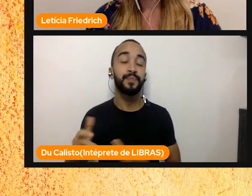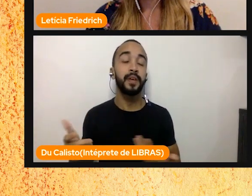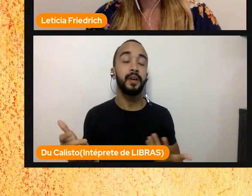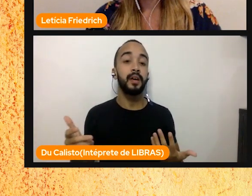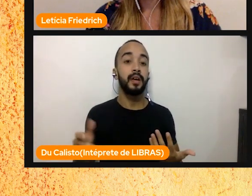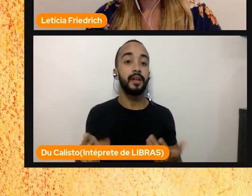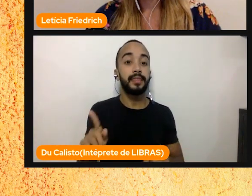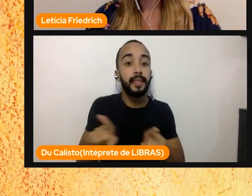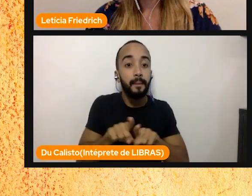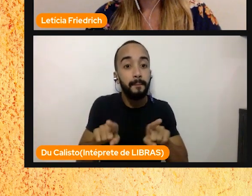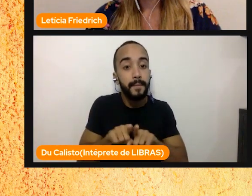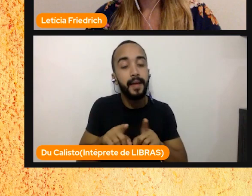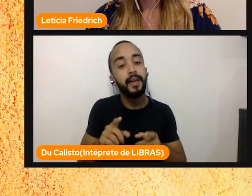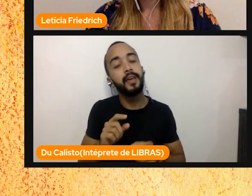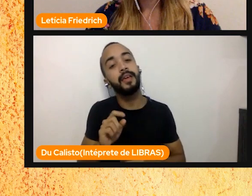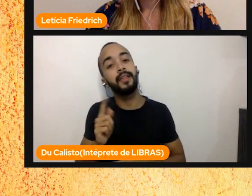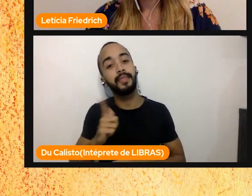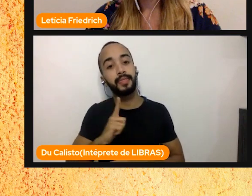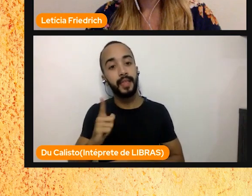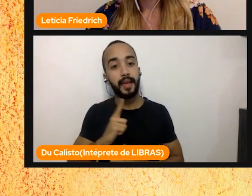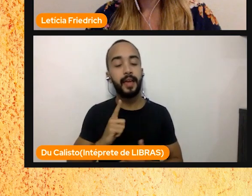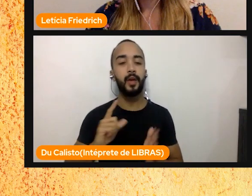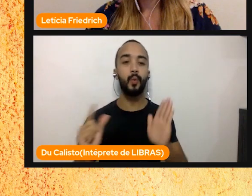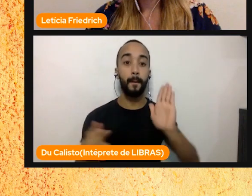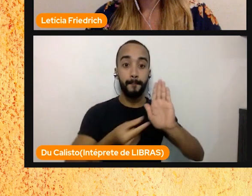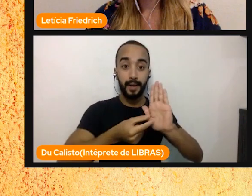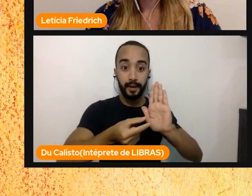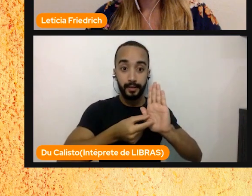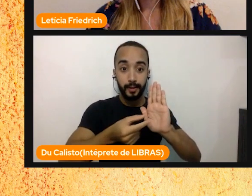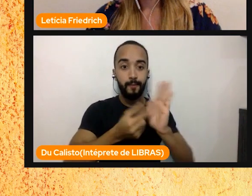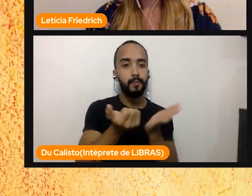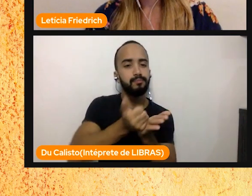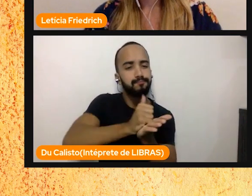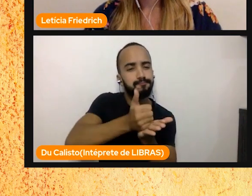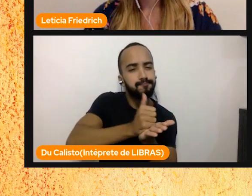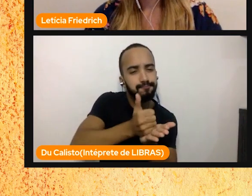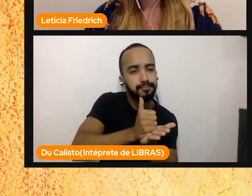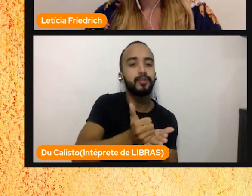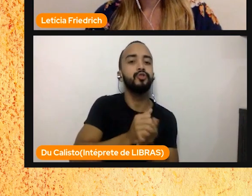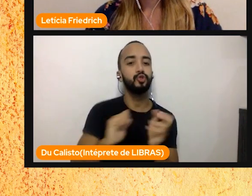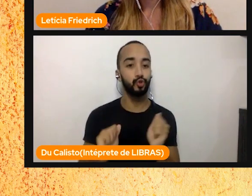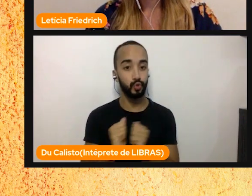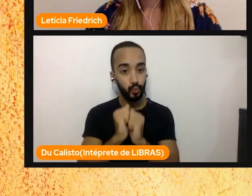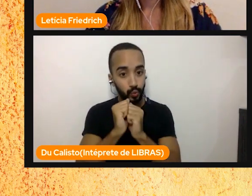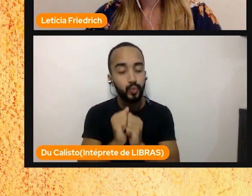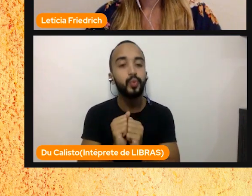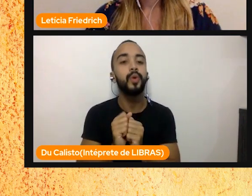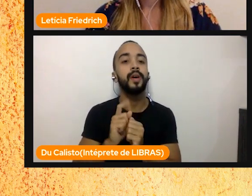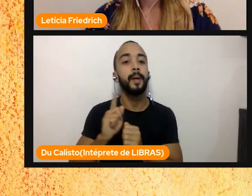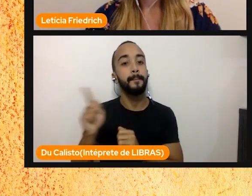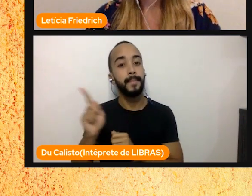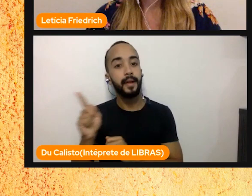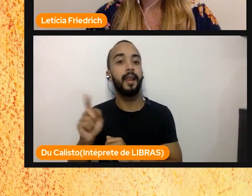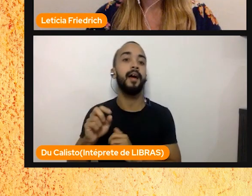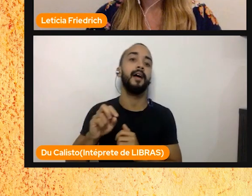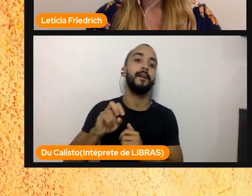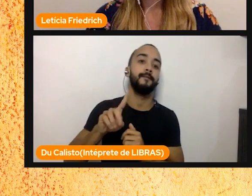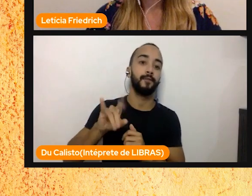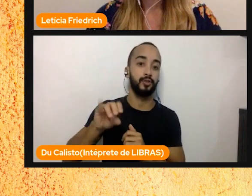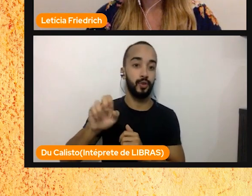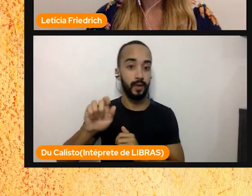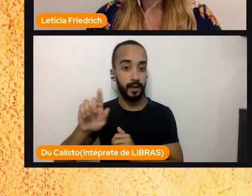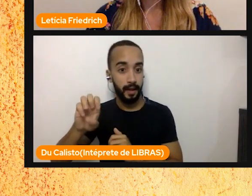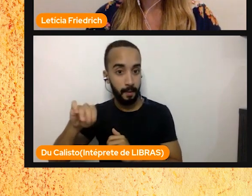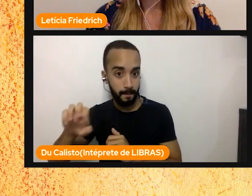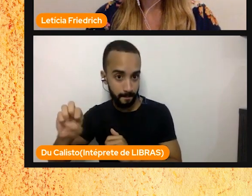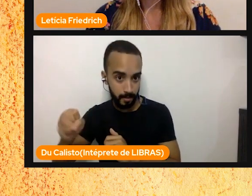com um aplicativo de game, né, um jogo que é desenvolvido pela Manifesto Games, que também aborda esse universo do Além da Lenda, e também